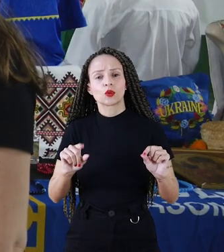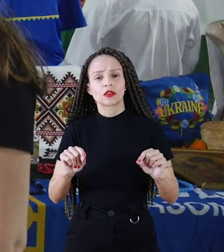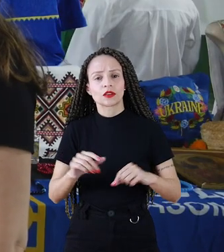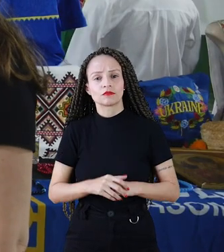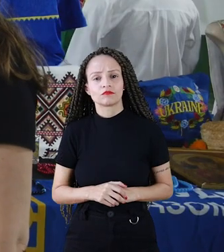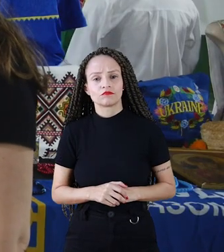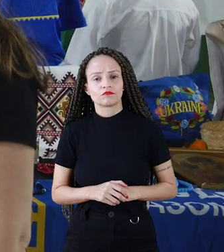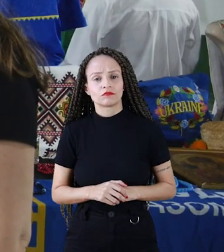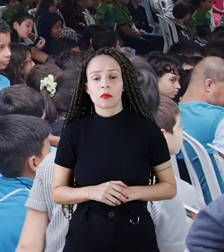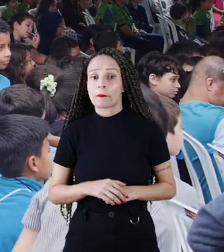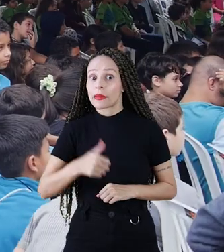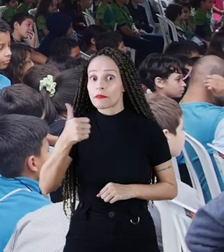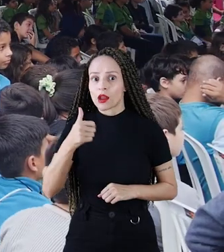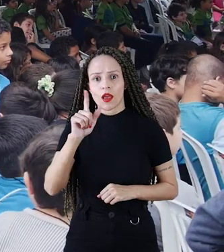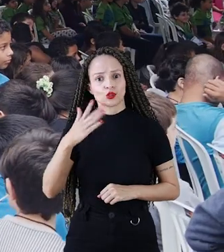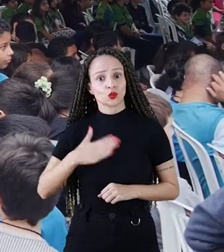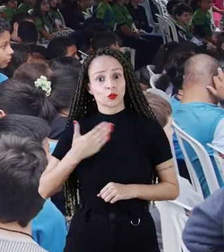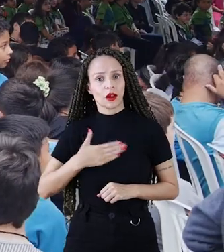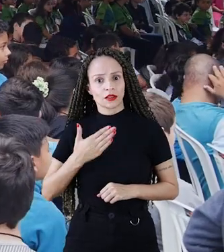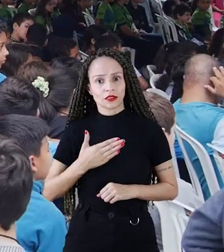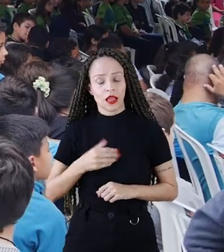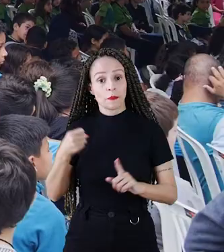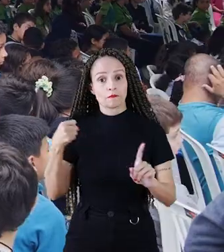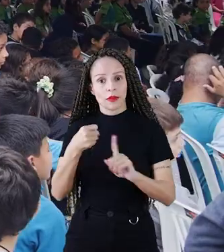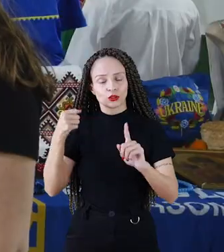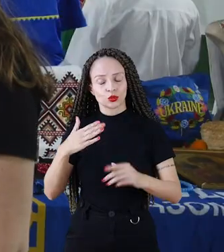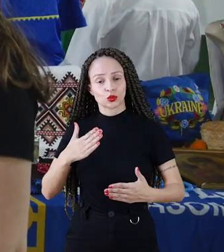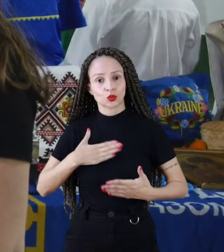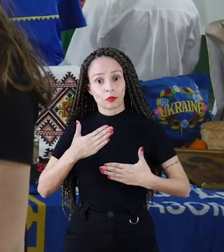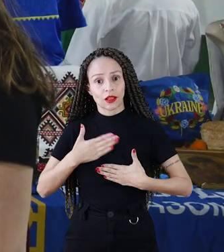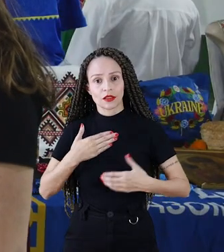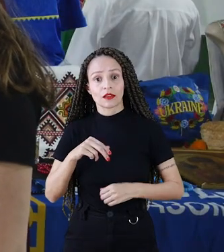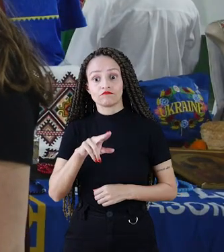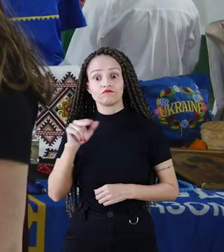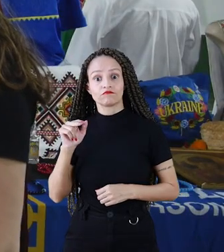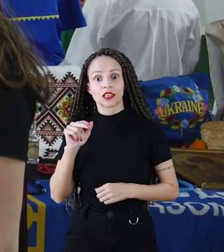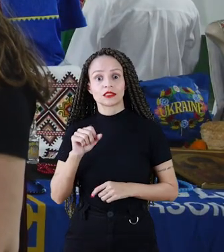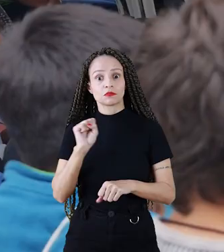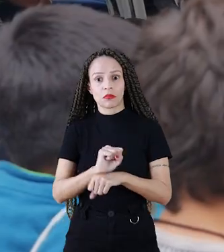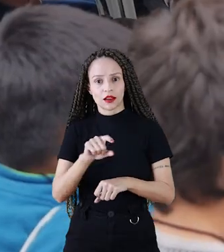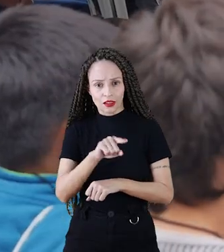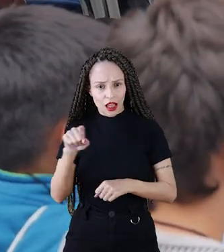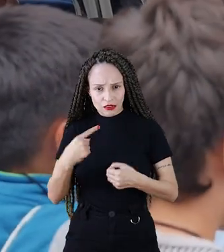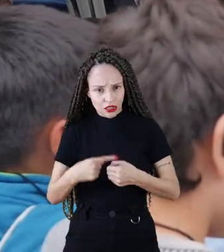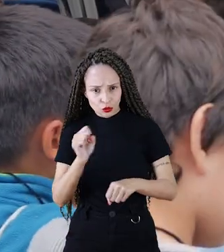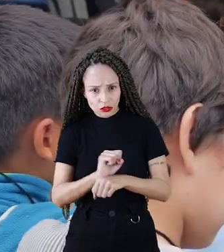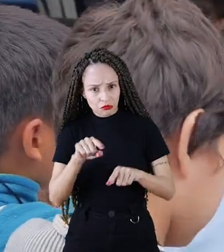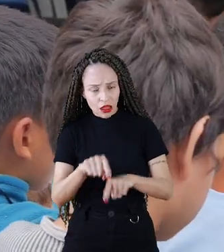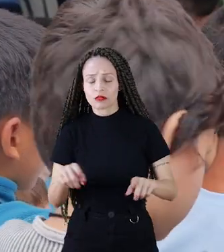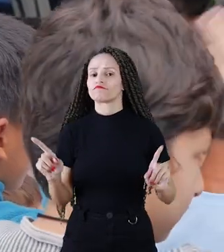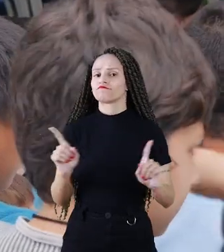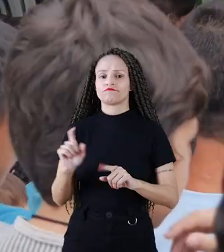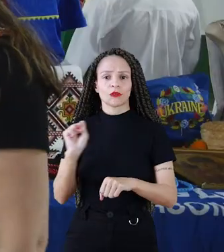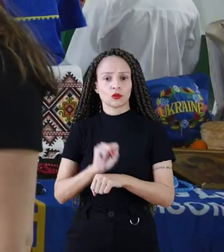encontro ló que primeiro primeiro fator é a surpresa né deixar eles o impacto da Surpresa porque ninguém espera isso né ninguém espera Você acha que a